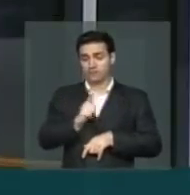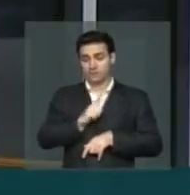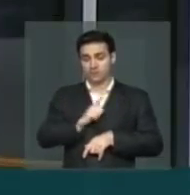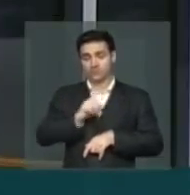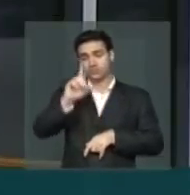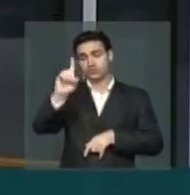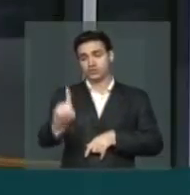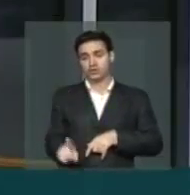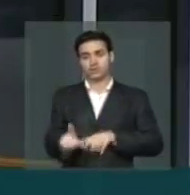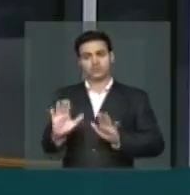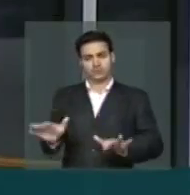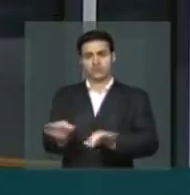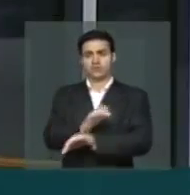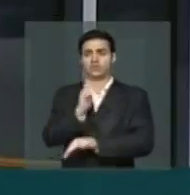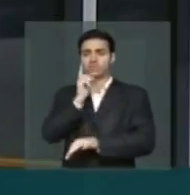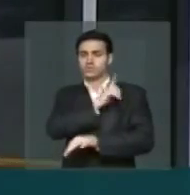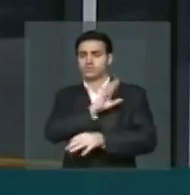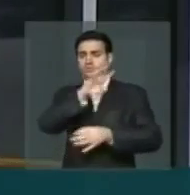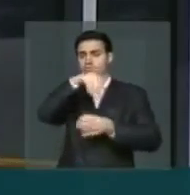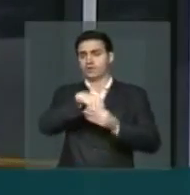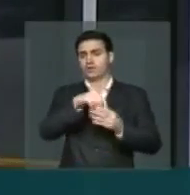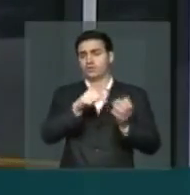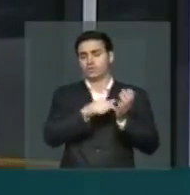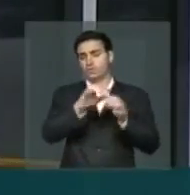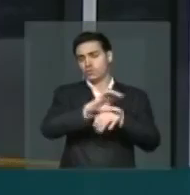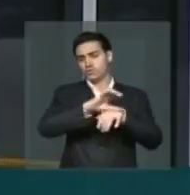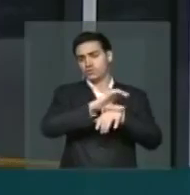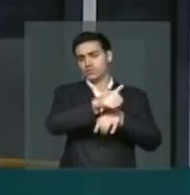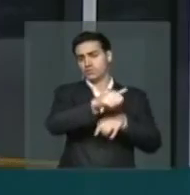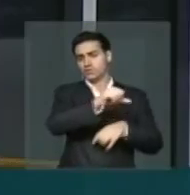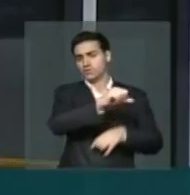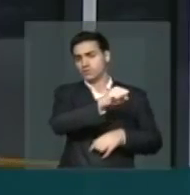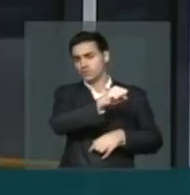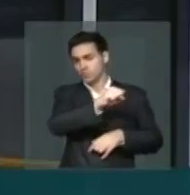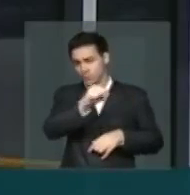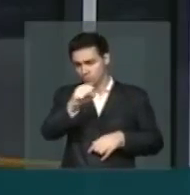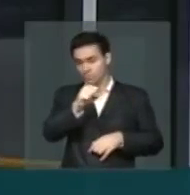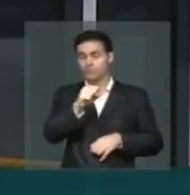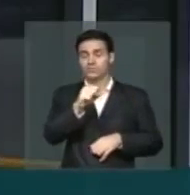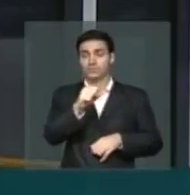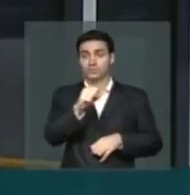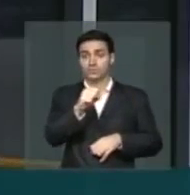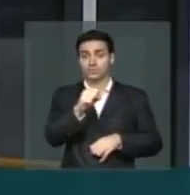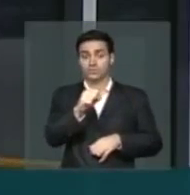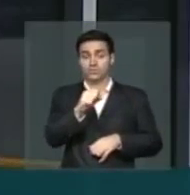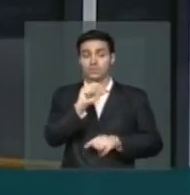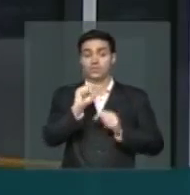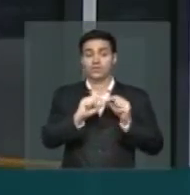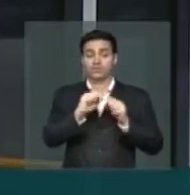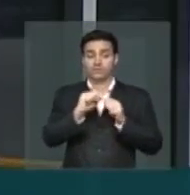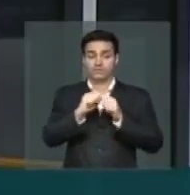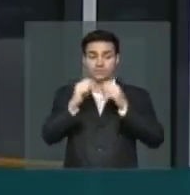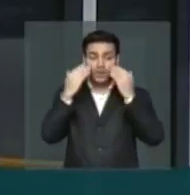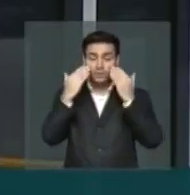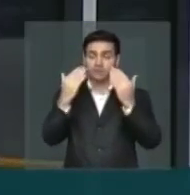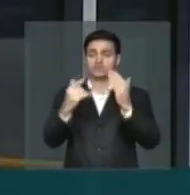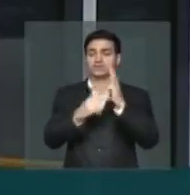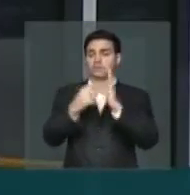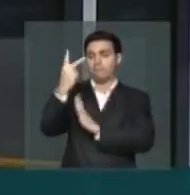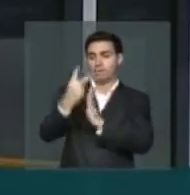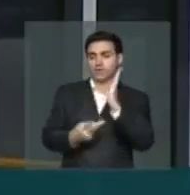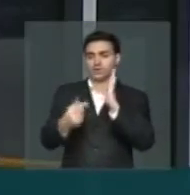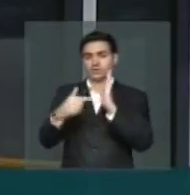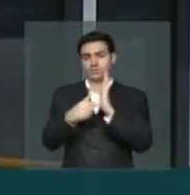direito conquistado na Constituição Federal de 1988 da apresentação desse